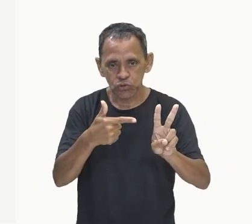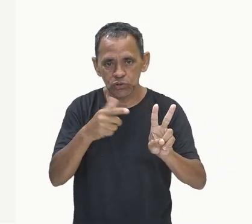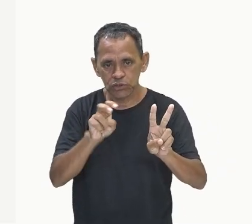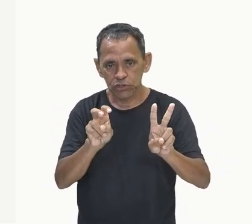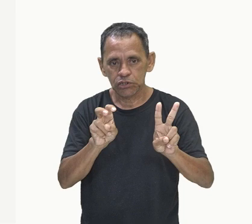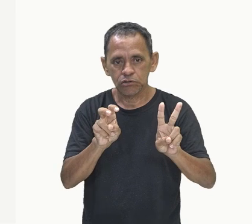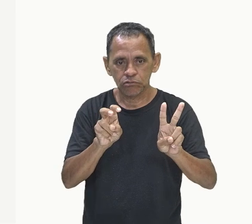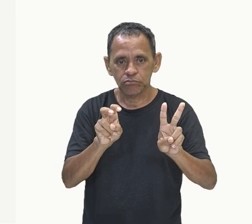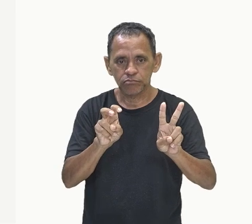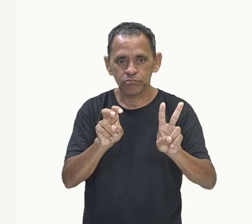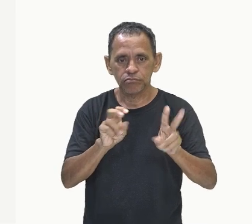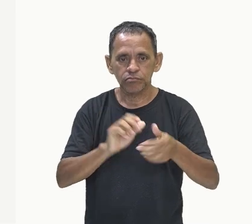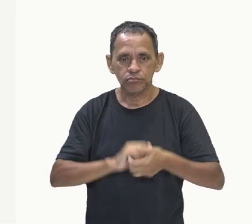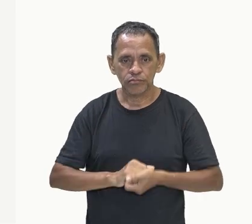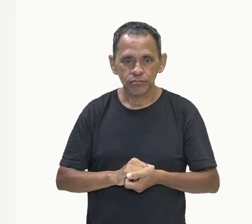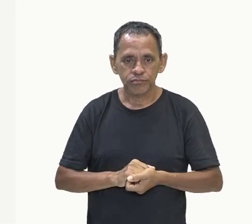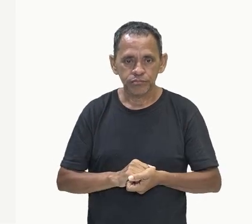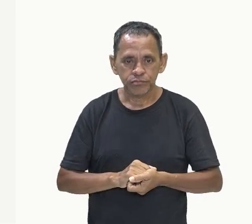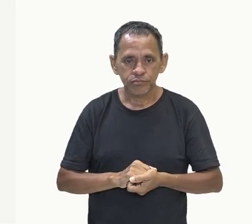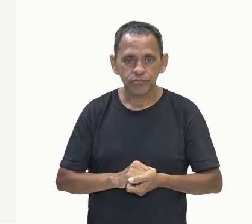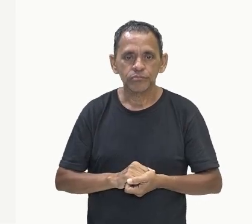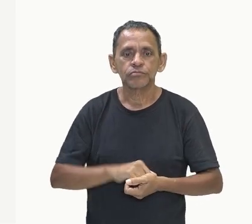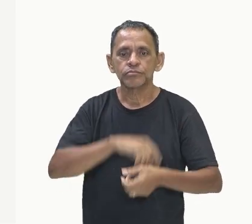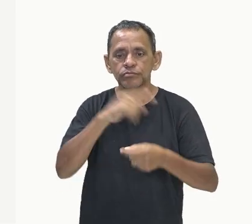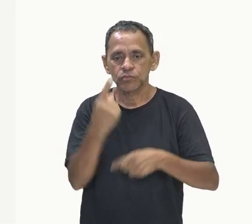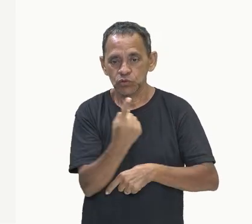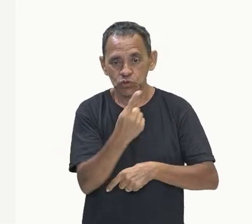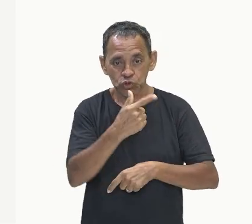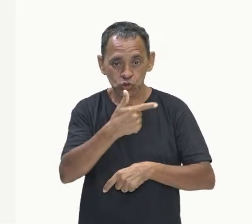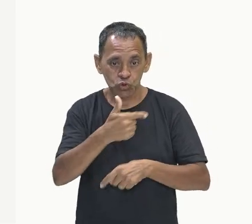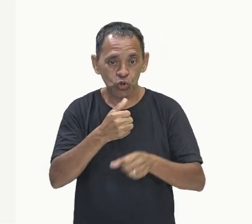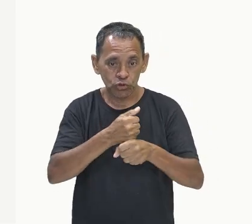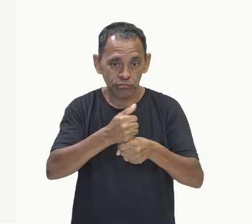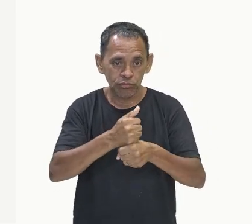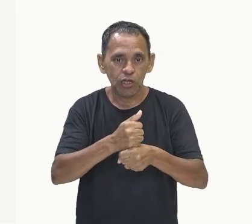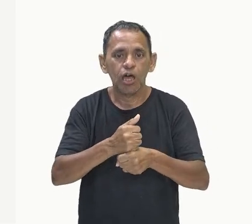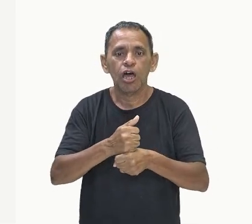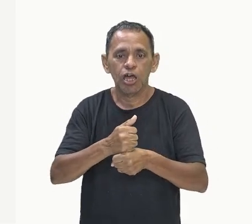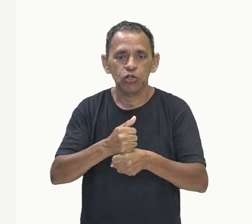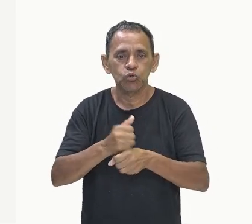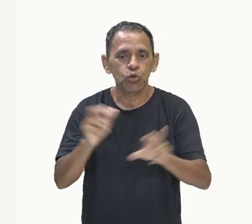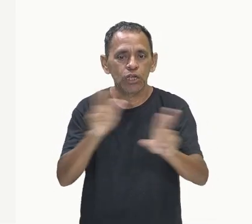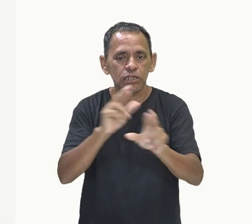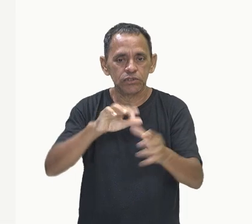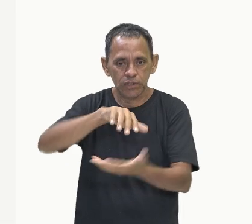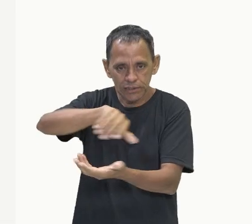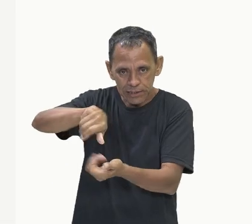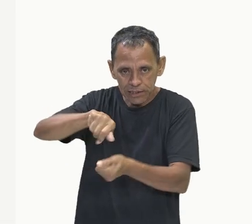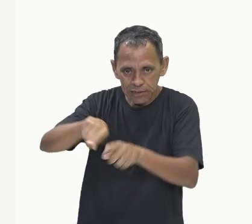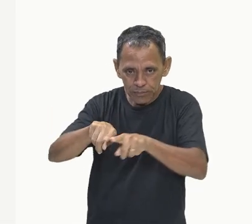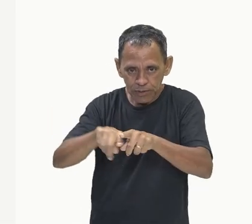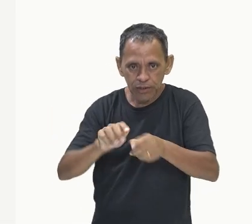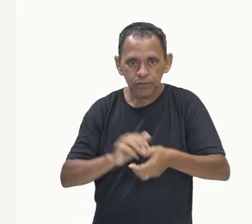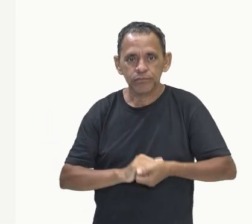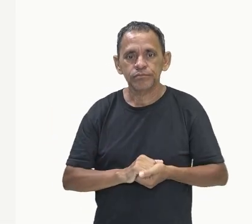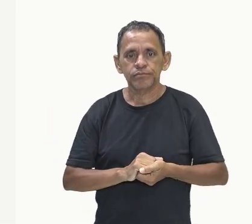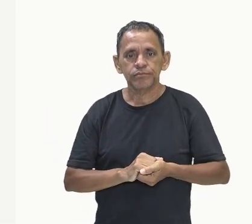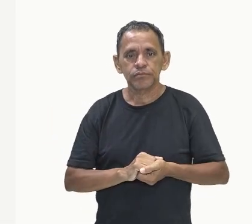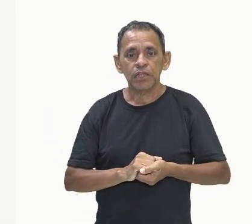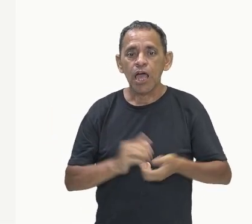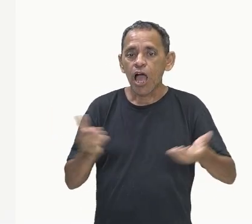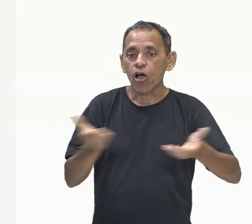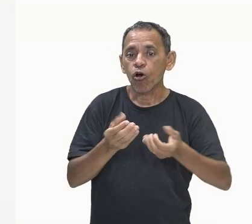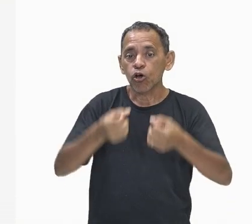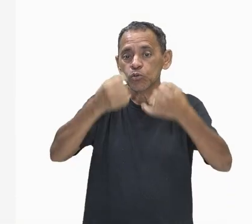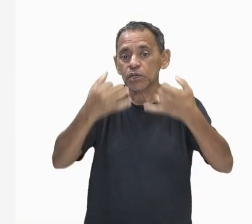mais próxima é 12 anos terrestres. Muito bem, pessoal. Agora a gente vai falar um pouco sobre a